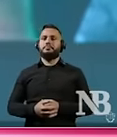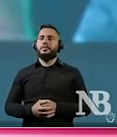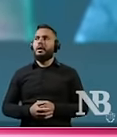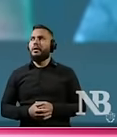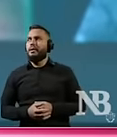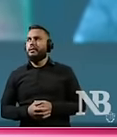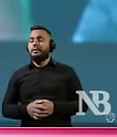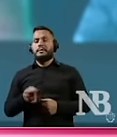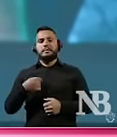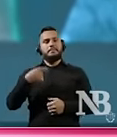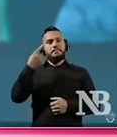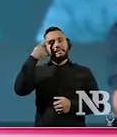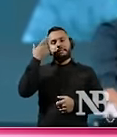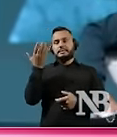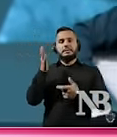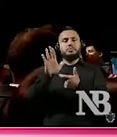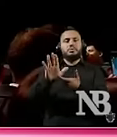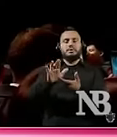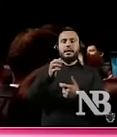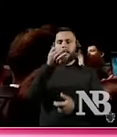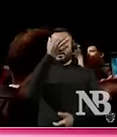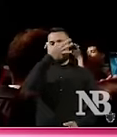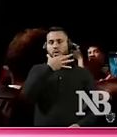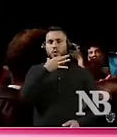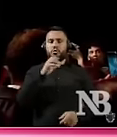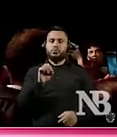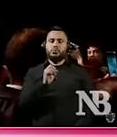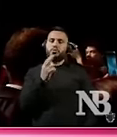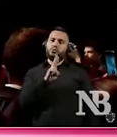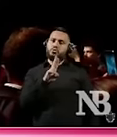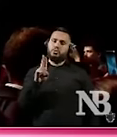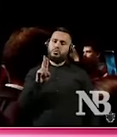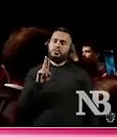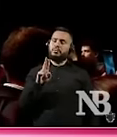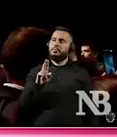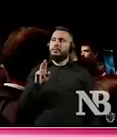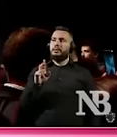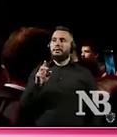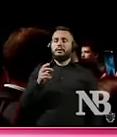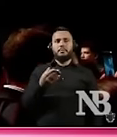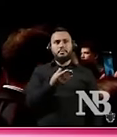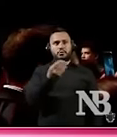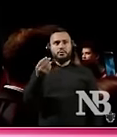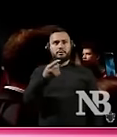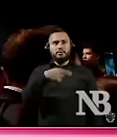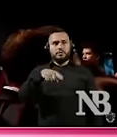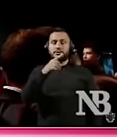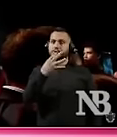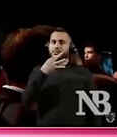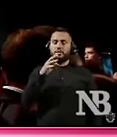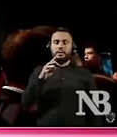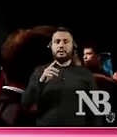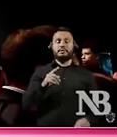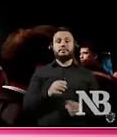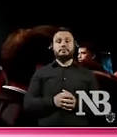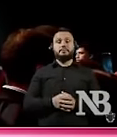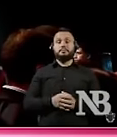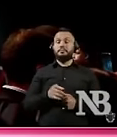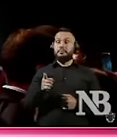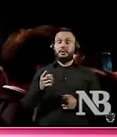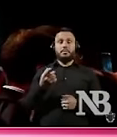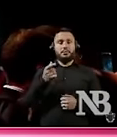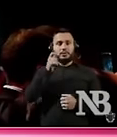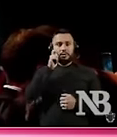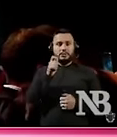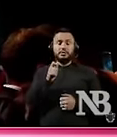o rosto e o nome dele, porque muitos de vocês não conhecem ele, isso aqui é um ponto muito interessante. O teu propósito, ele não diz